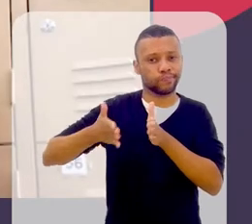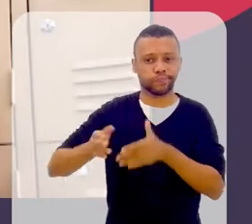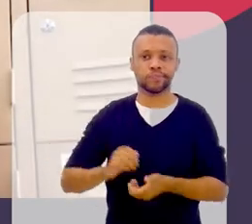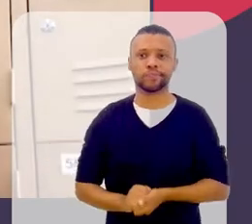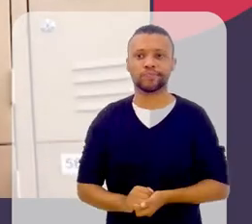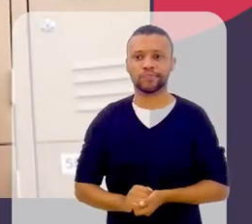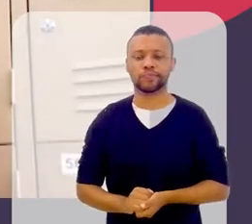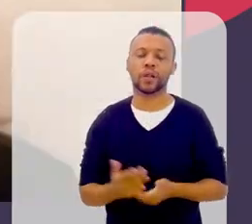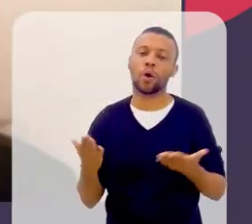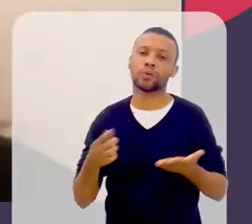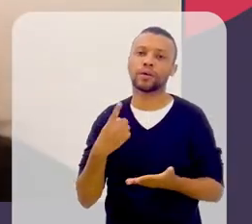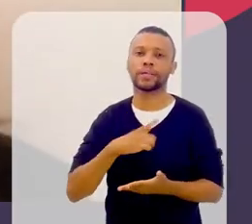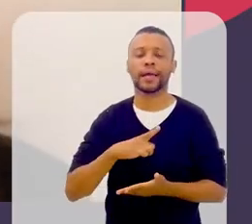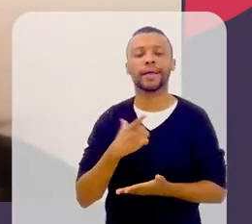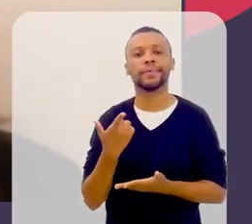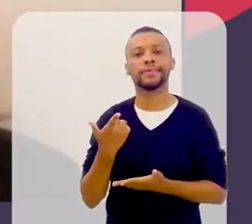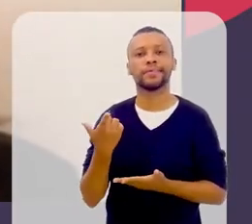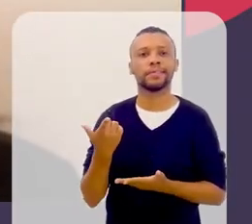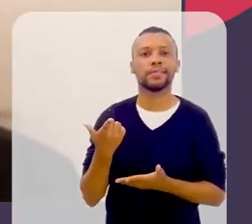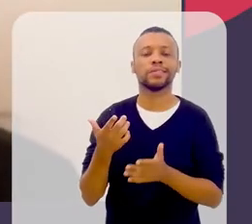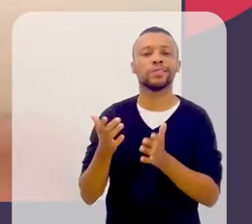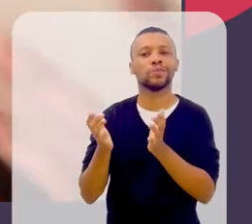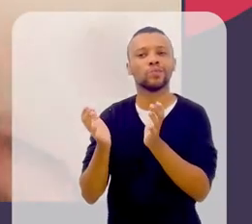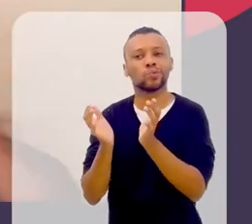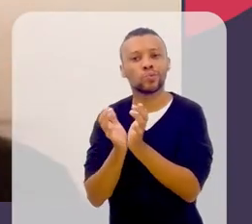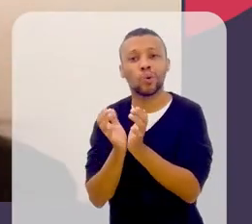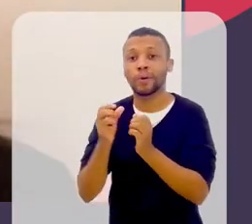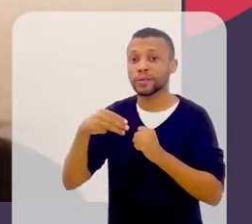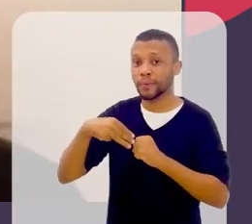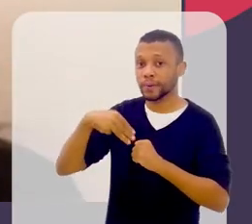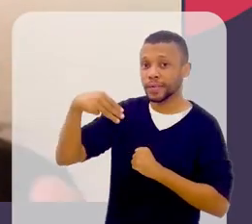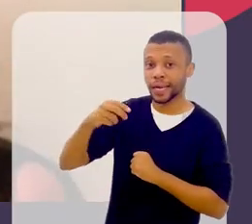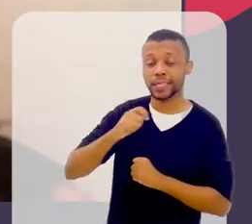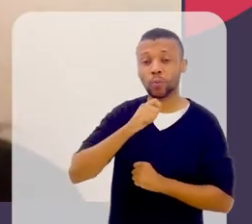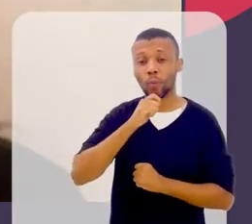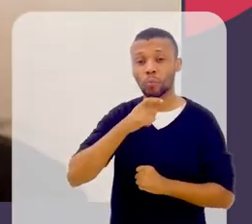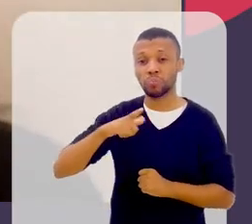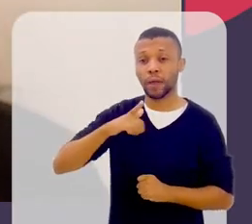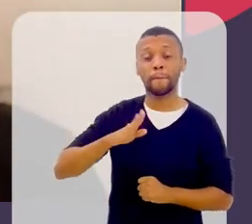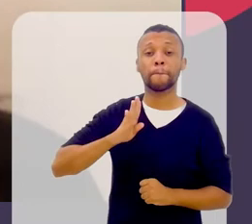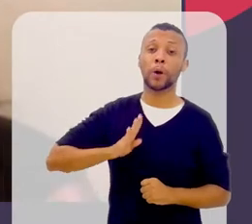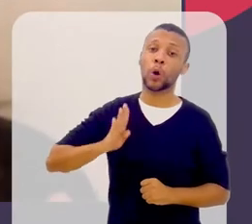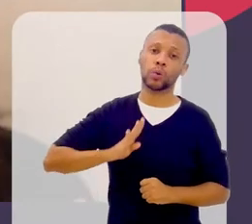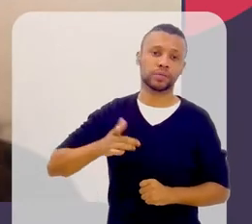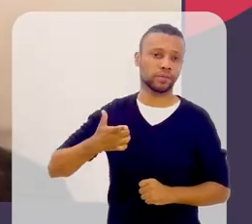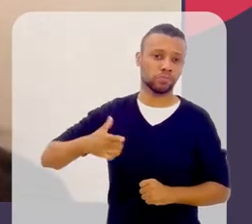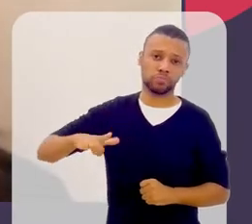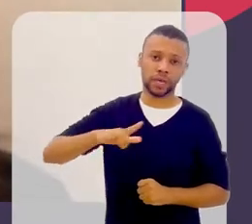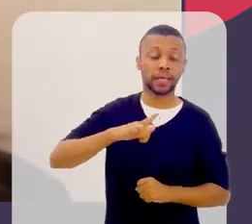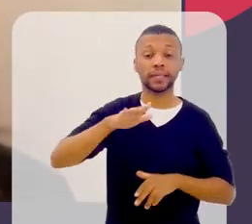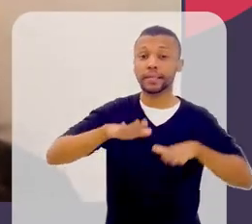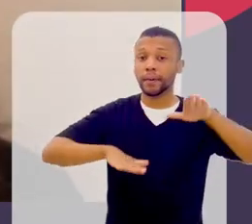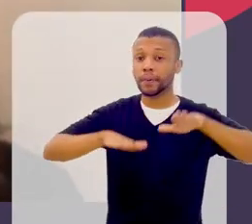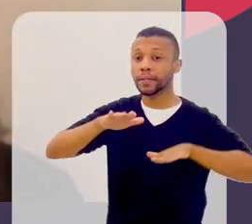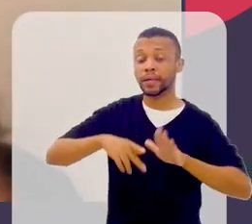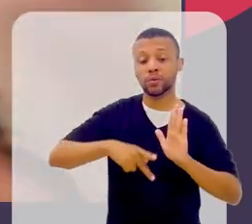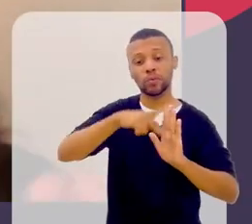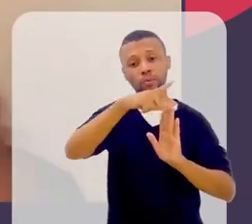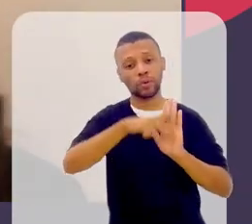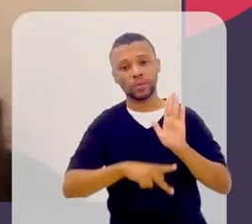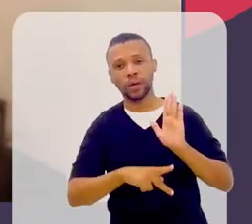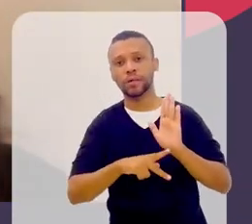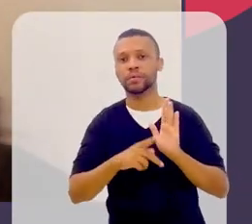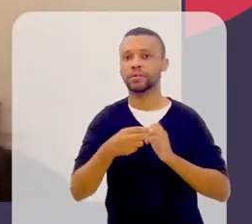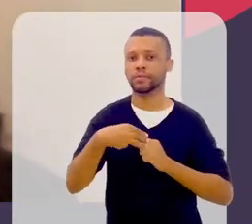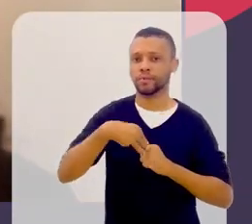anos. extremamente esvaziados. Hoje a gente tem turmas inteiras de mestrado sem bolsa. dependendo